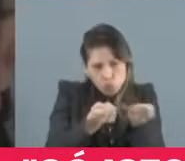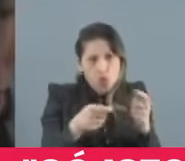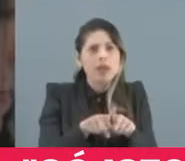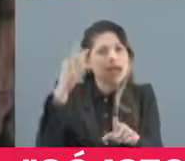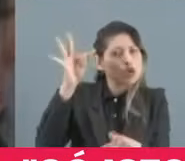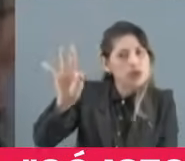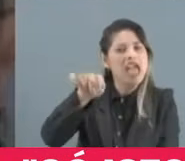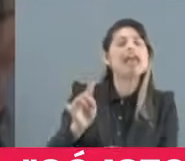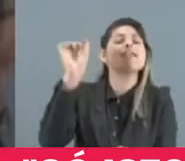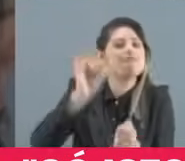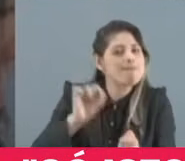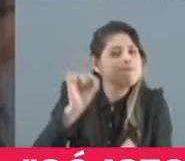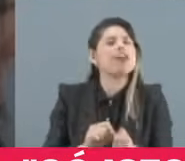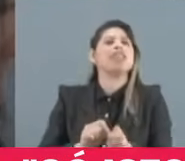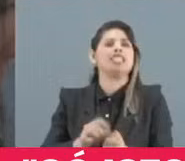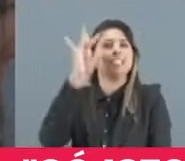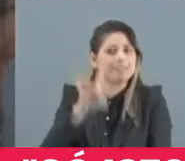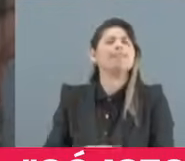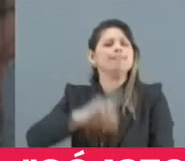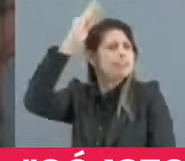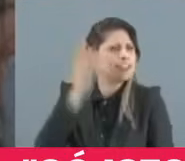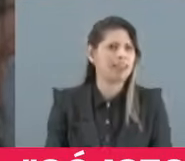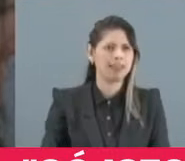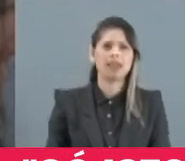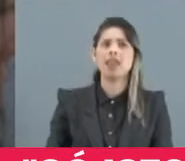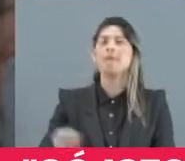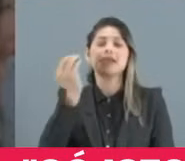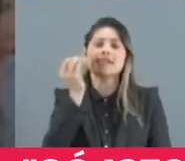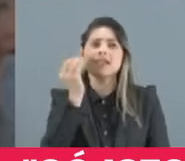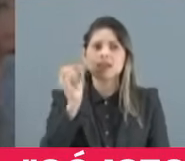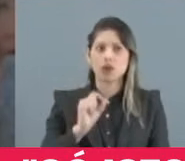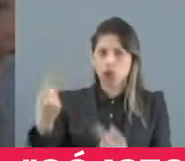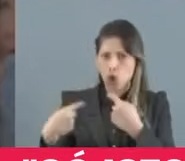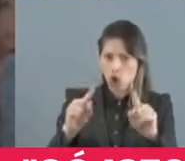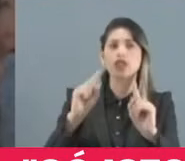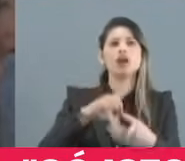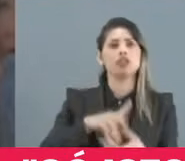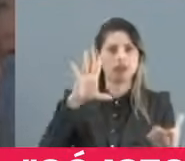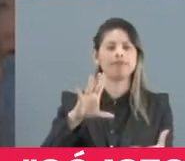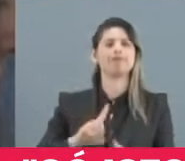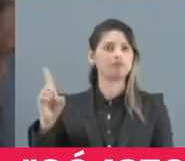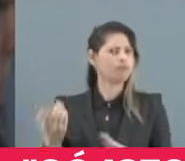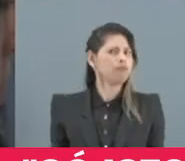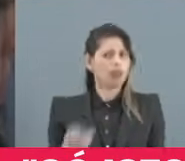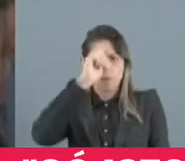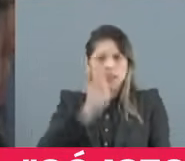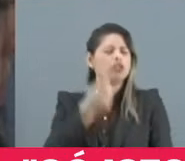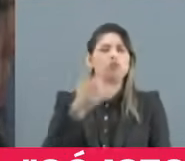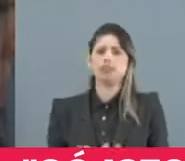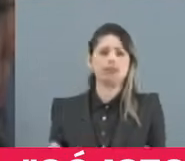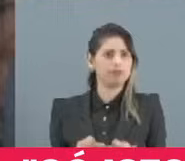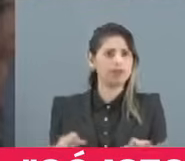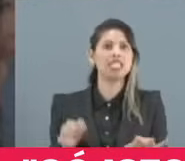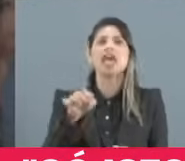domínio do fato, mas que ele agiu de forma direta para atentar contra o Estado Democrático de Direito. Uma determinação simples, em